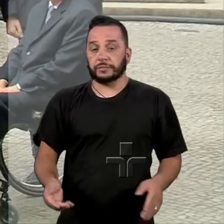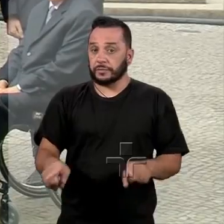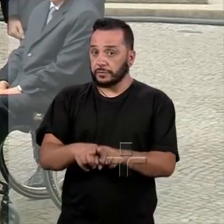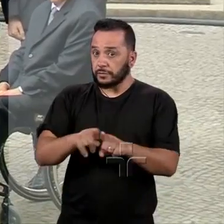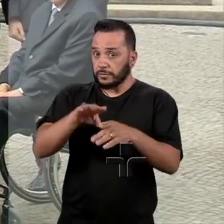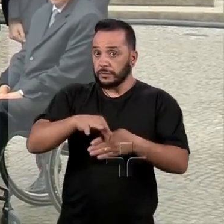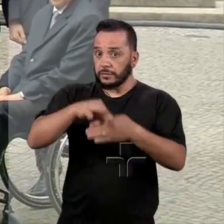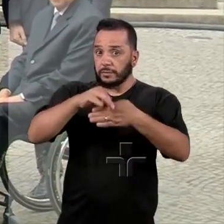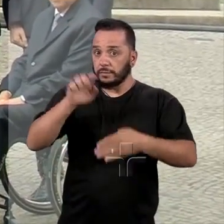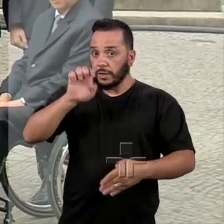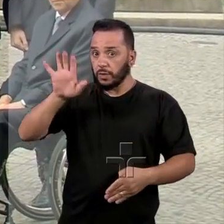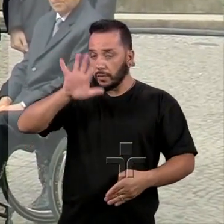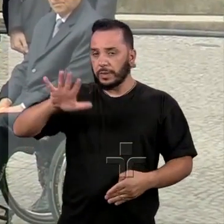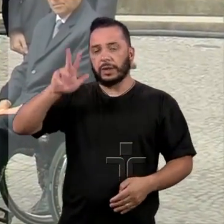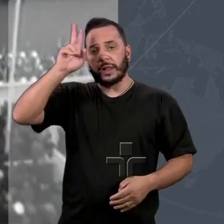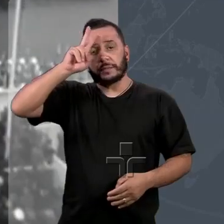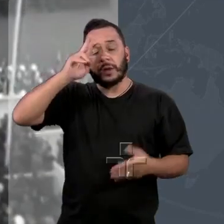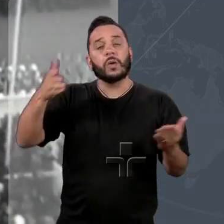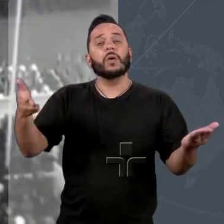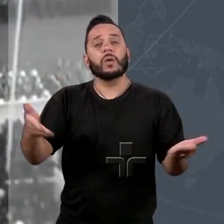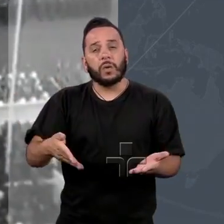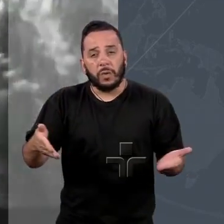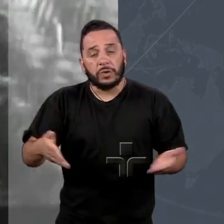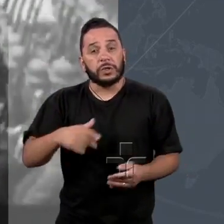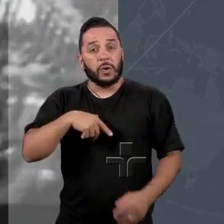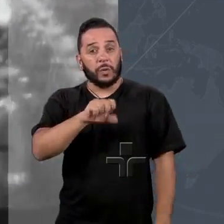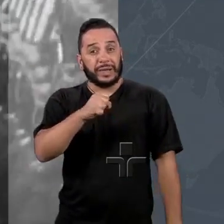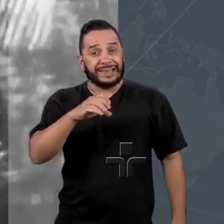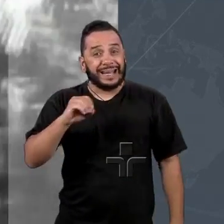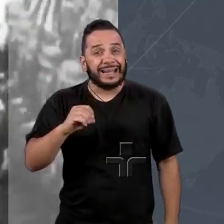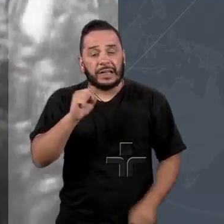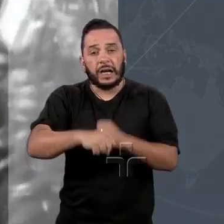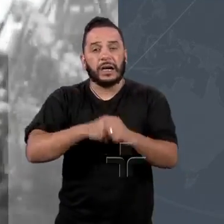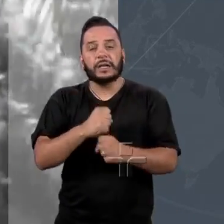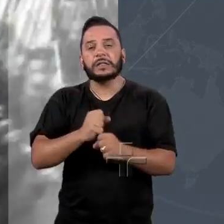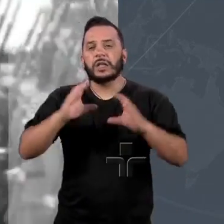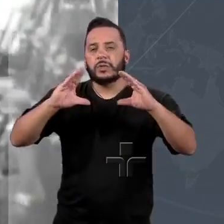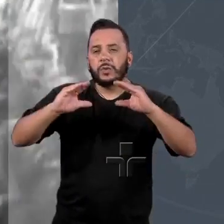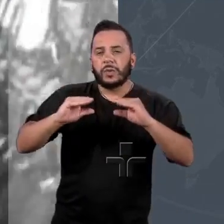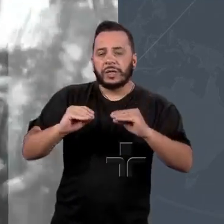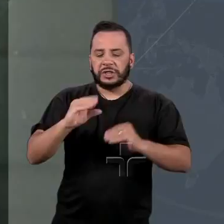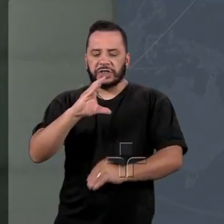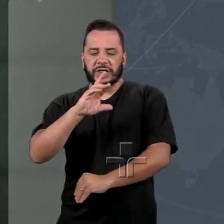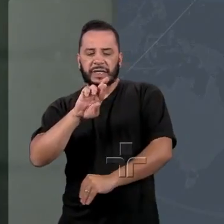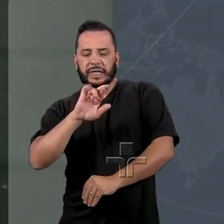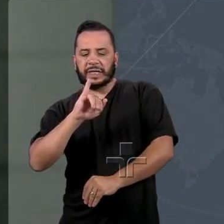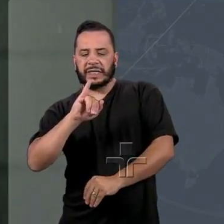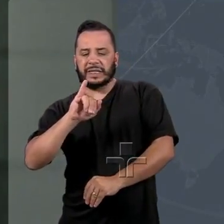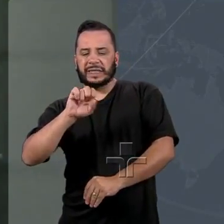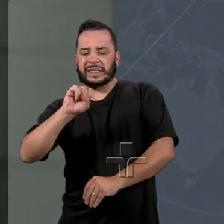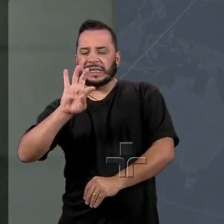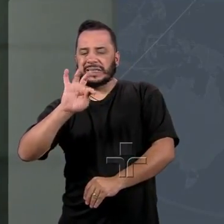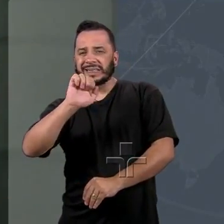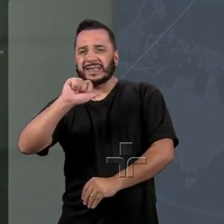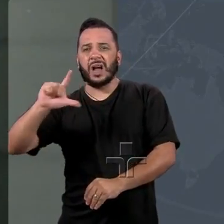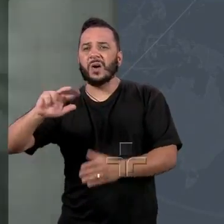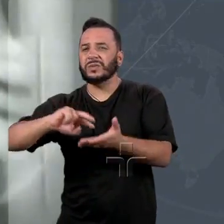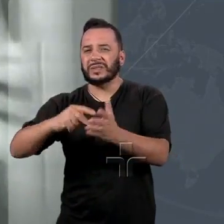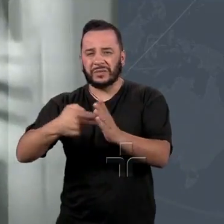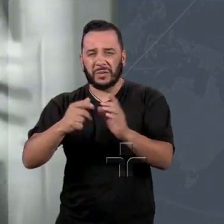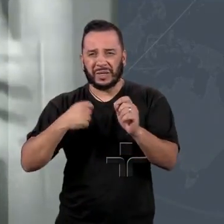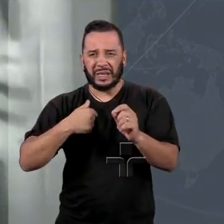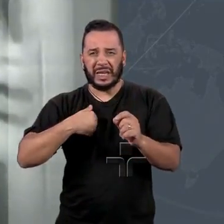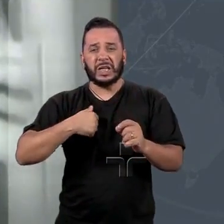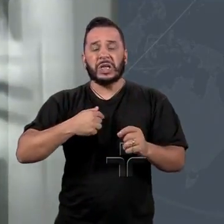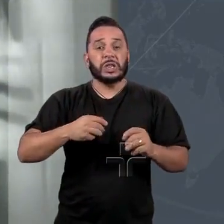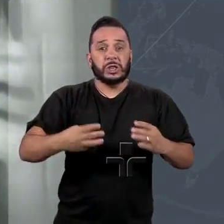Líderes europeus lembraram hoje os 80 anos da Noite dos Cristais, uma série de ataques contra judeus